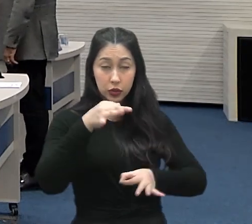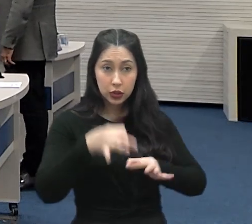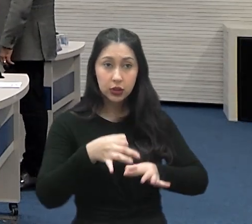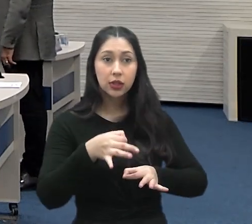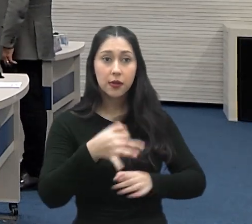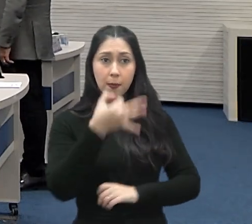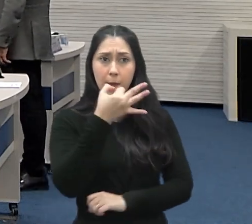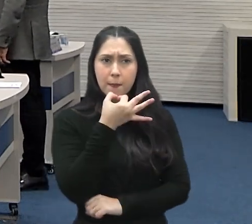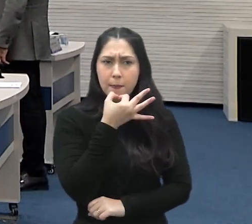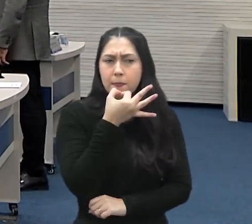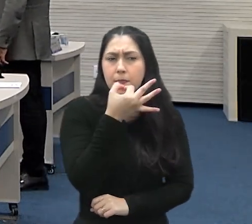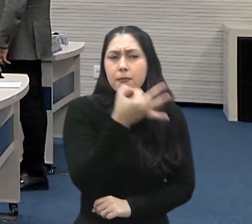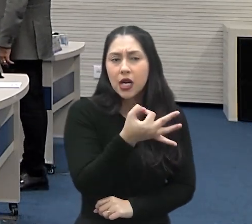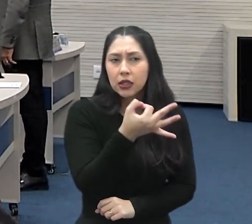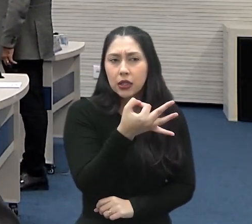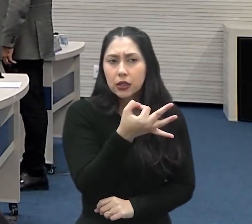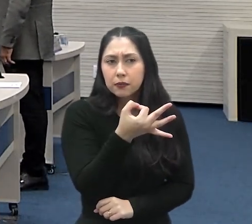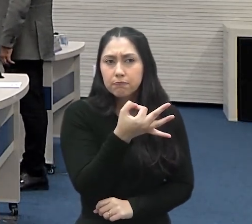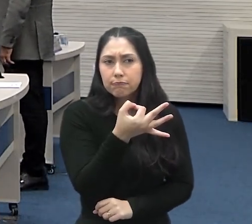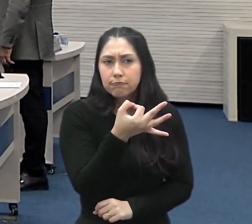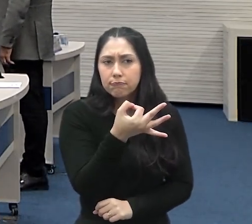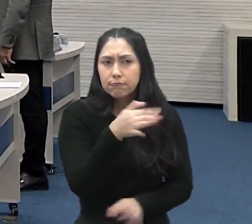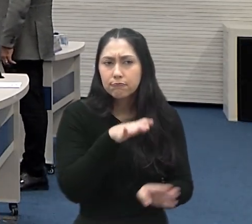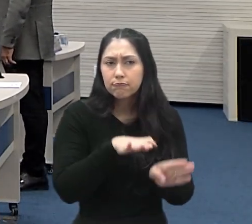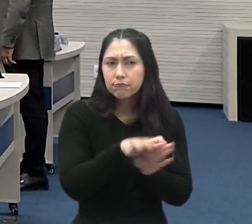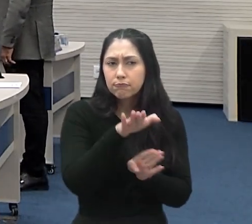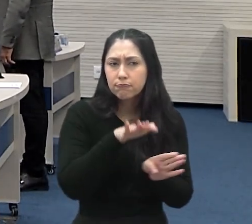todo esse toque